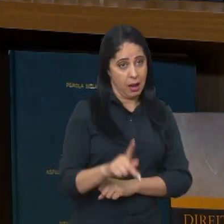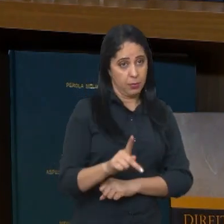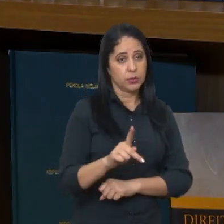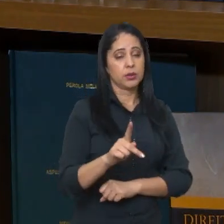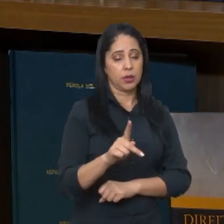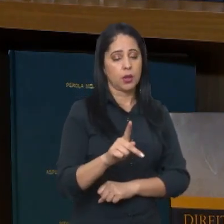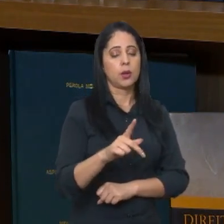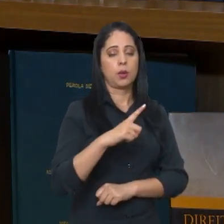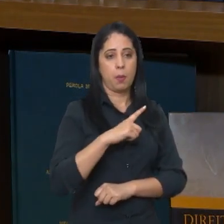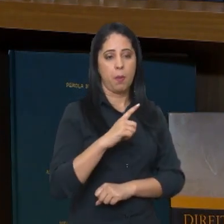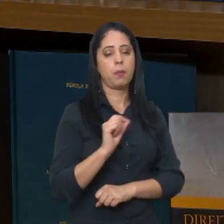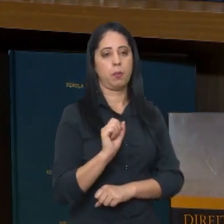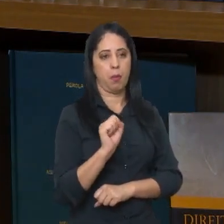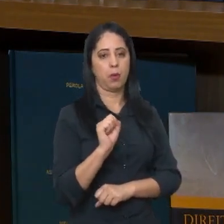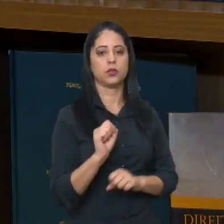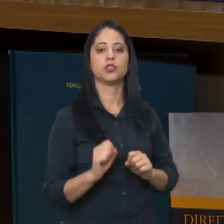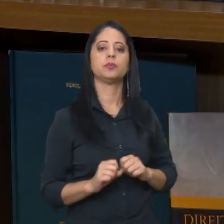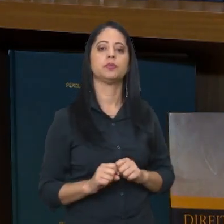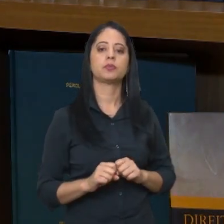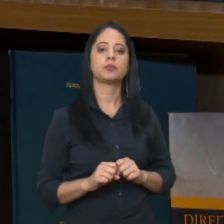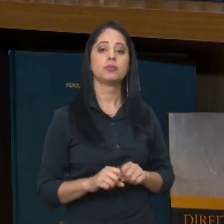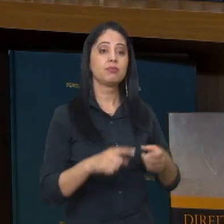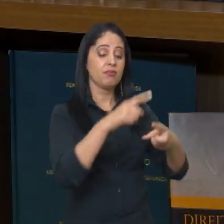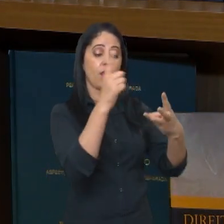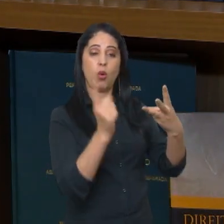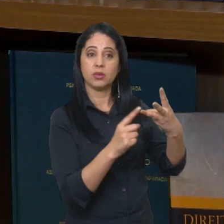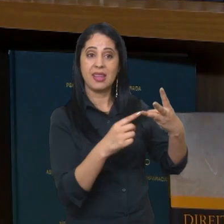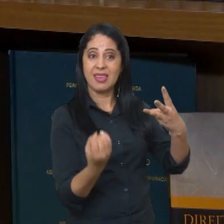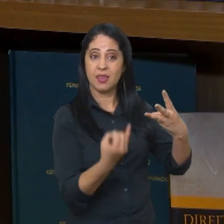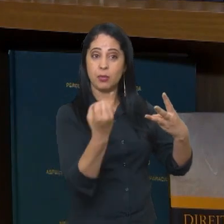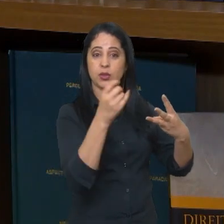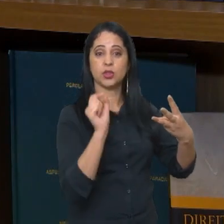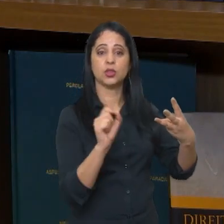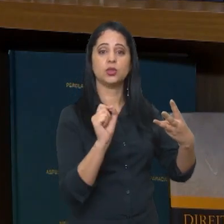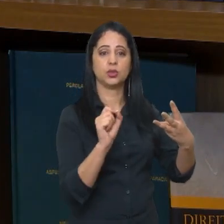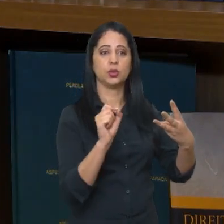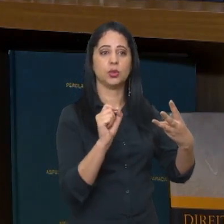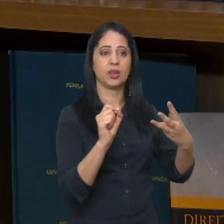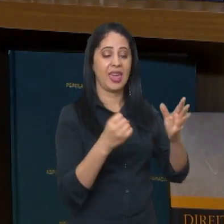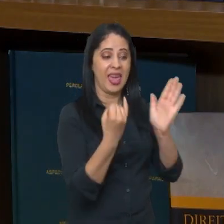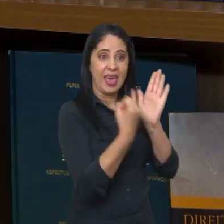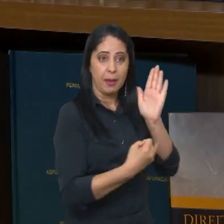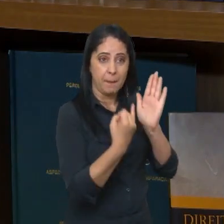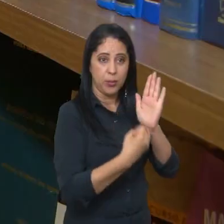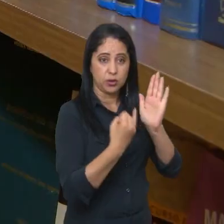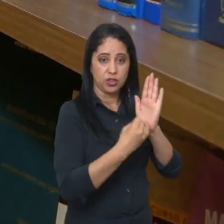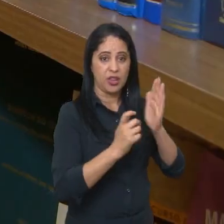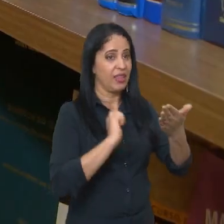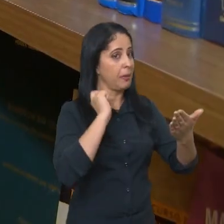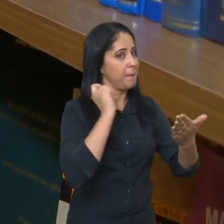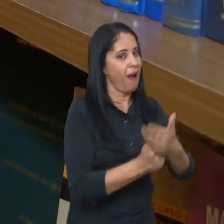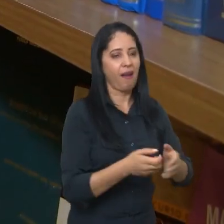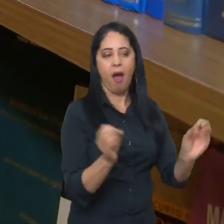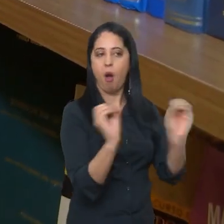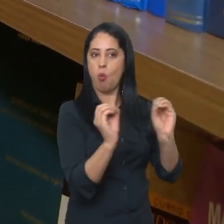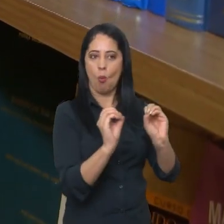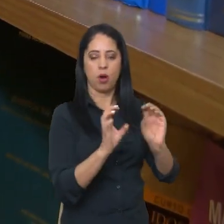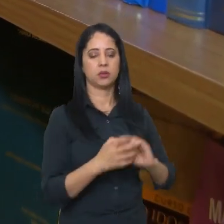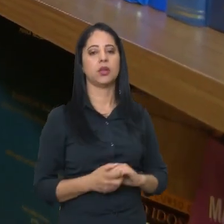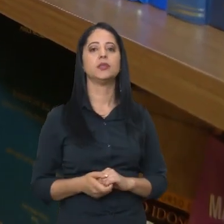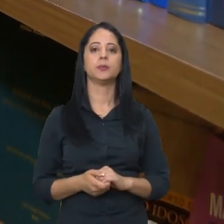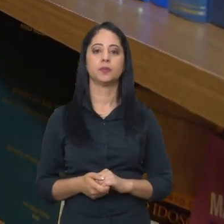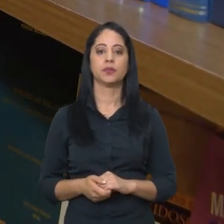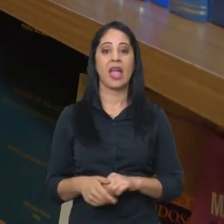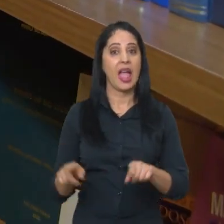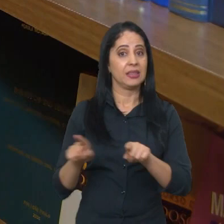valor do benefício. E um terceiro elemento importante também é a isenção do imposto de renda. Doutora Pérola explicou